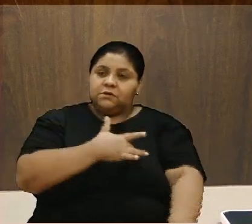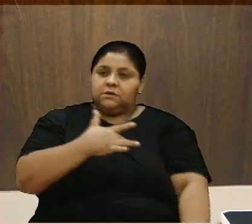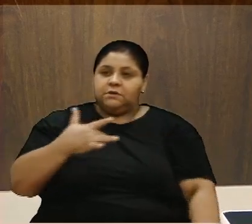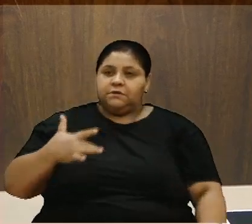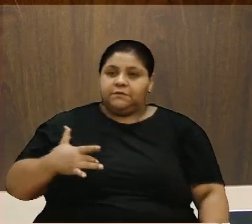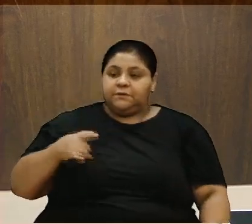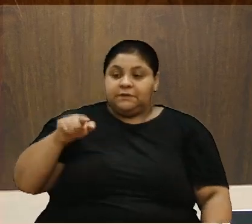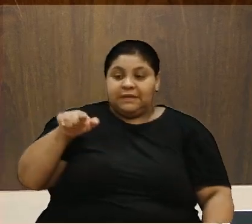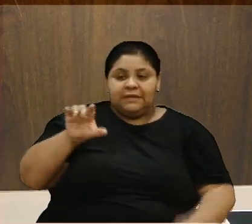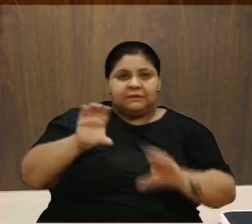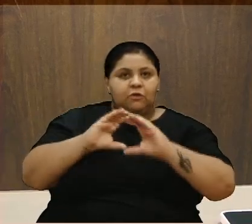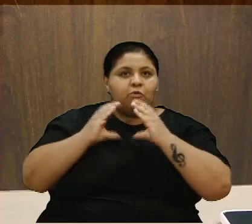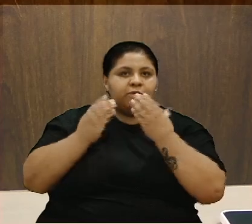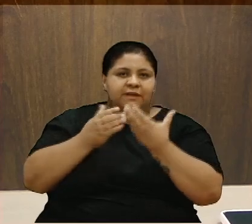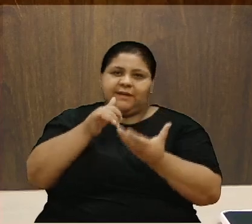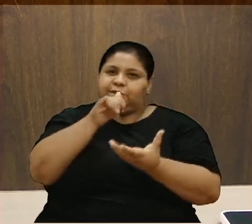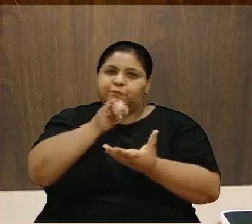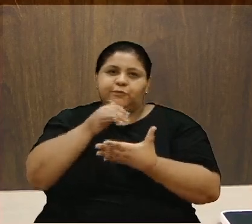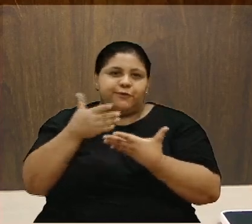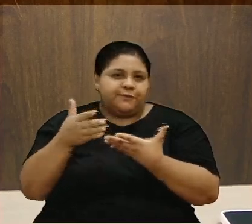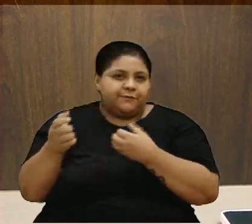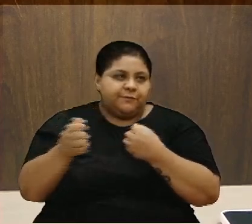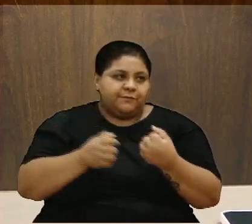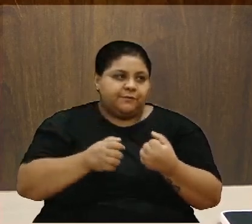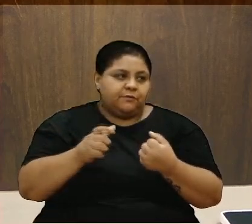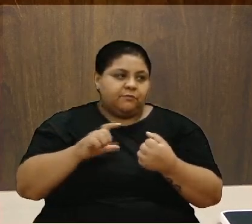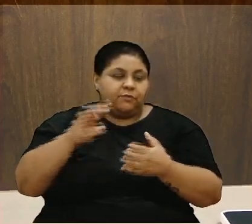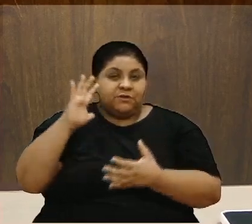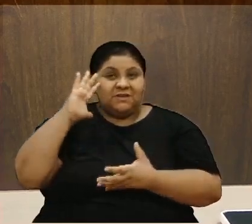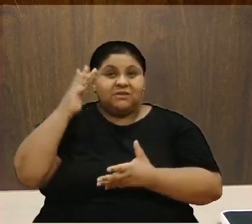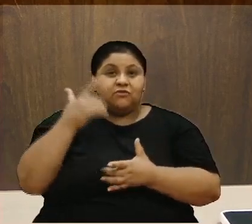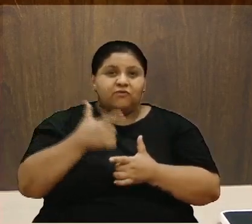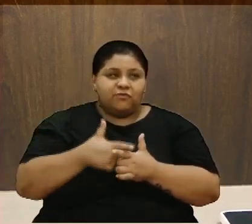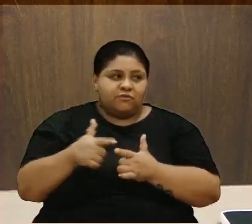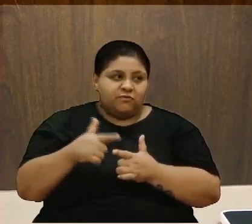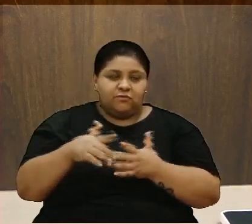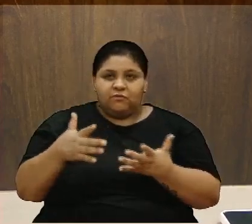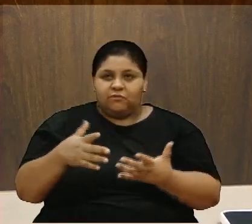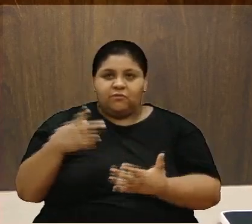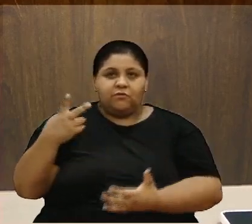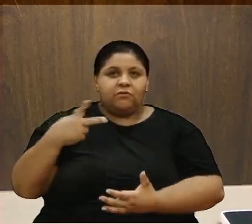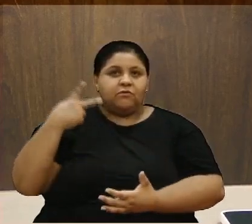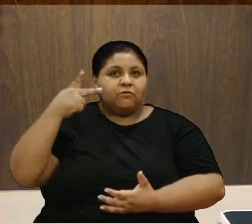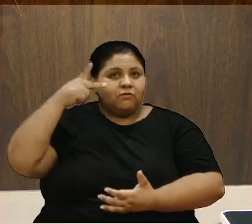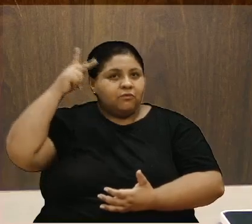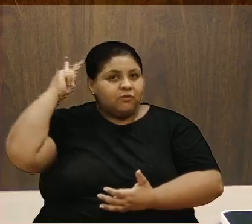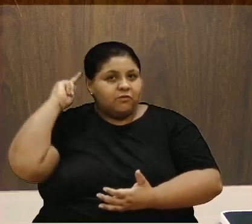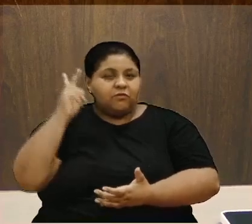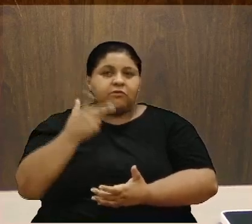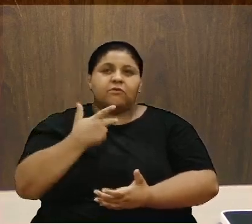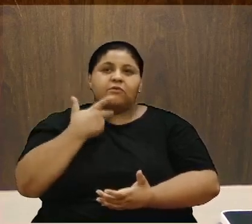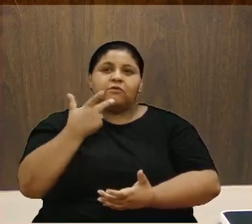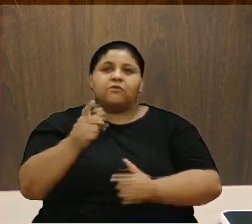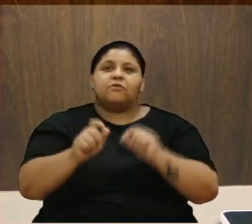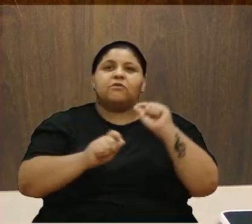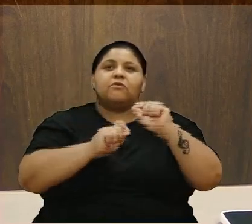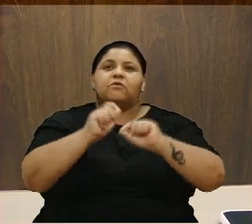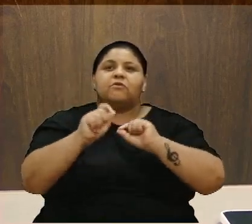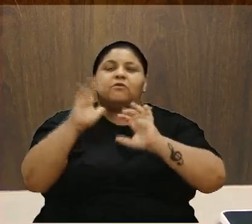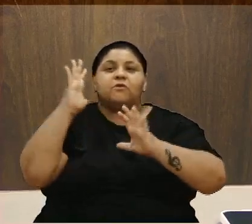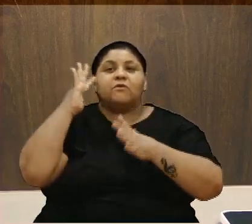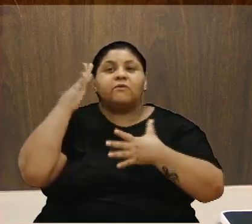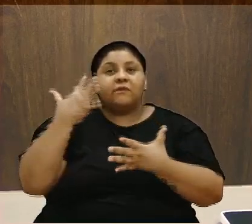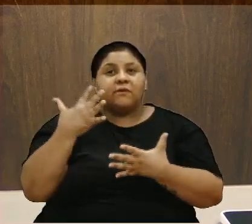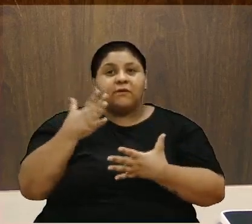daquela comunidade, para que assim a gente possa resolver problemas. Então, vereador Iago, quando você diz qual é uma das